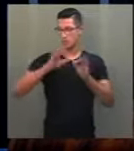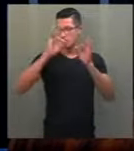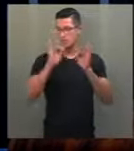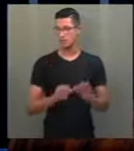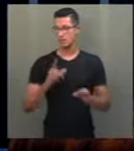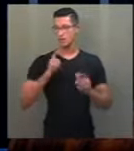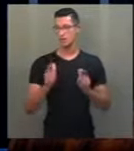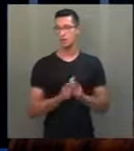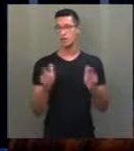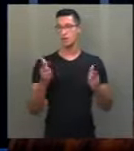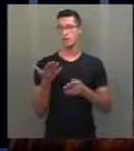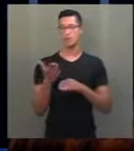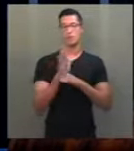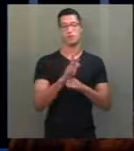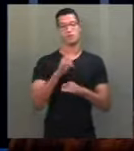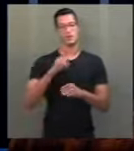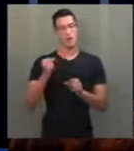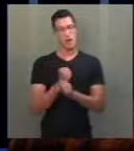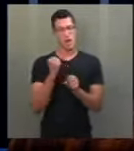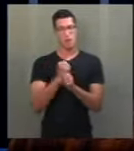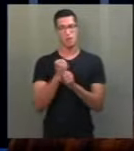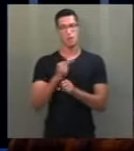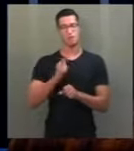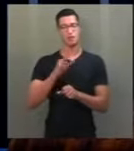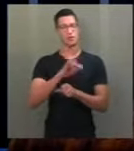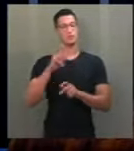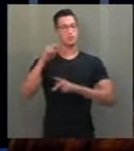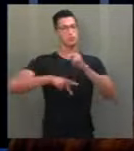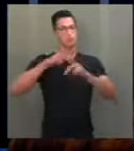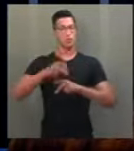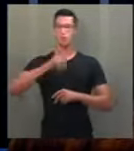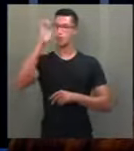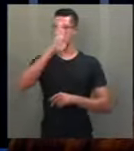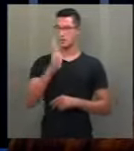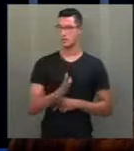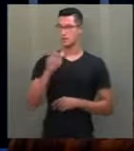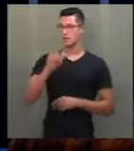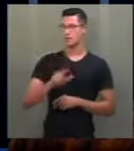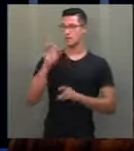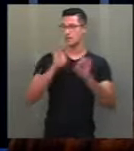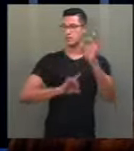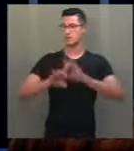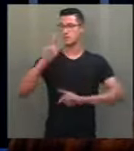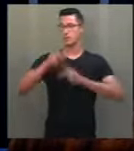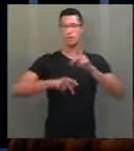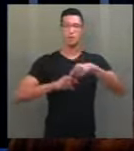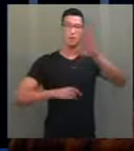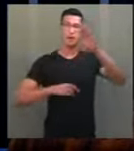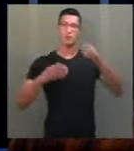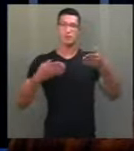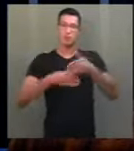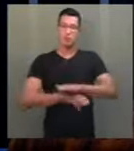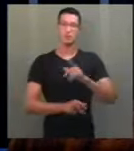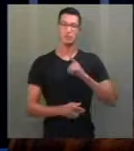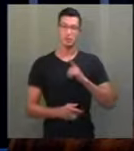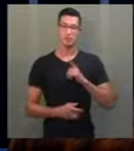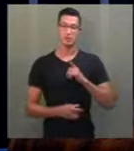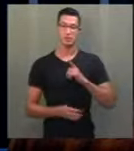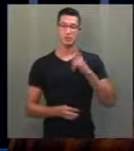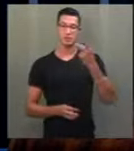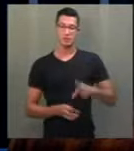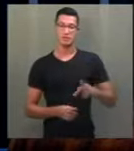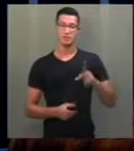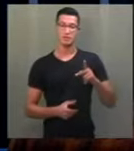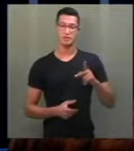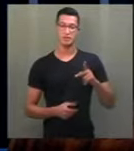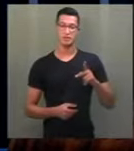que o maior beneficiário dessa reforma tributária será o povo brasileiro, em especial os brasileiros mais humildes. Esta é a